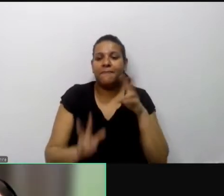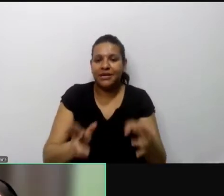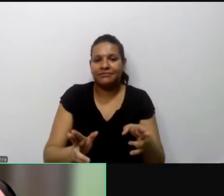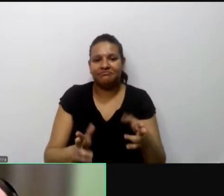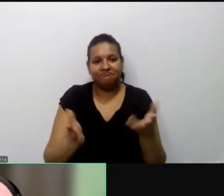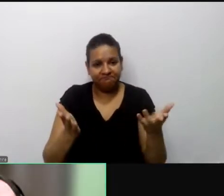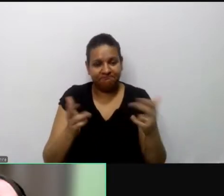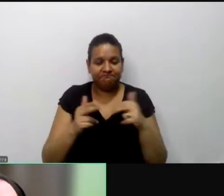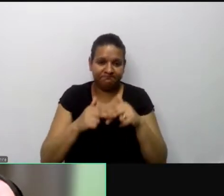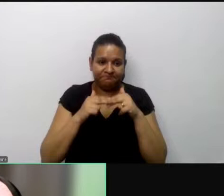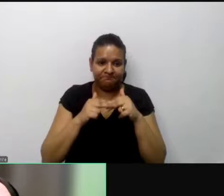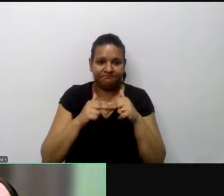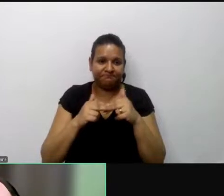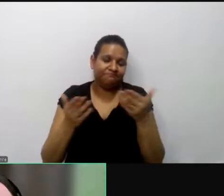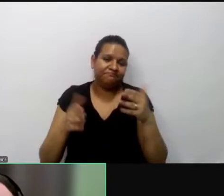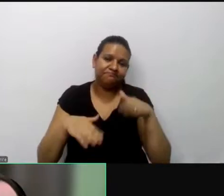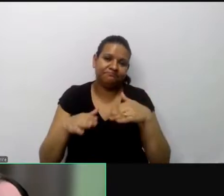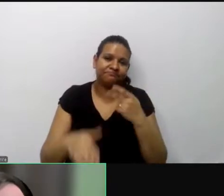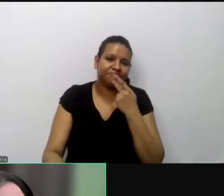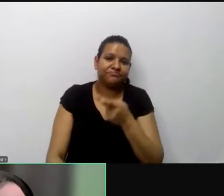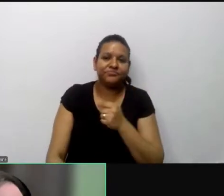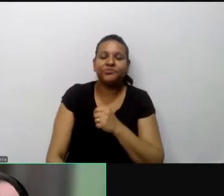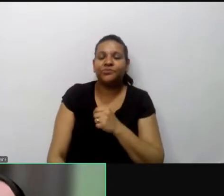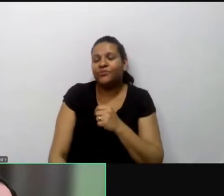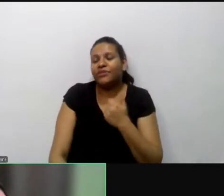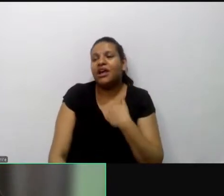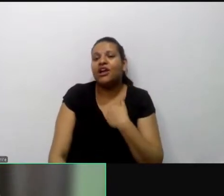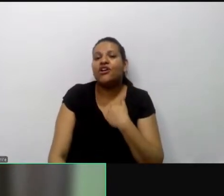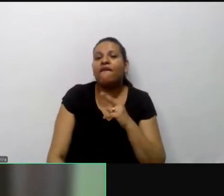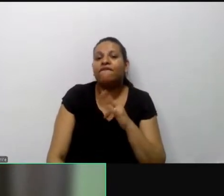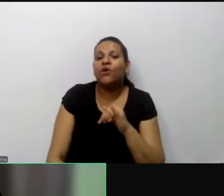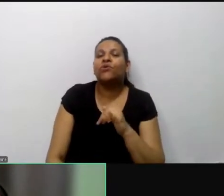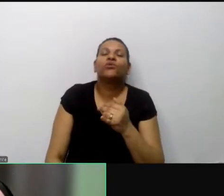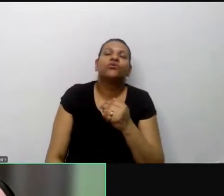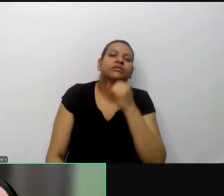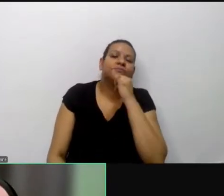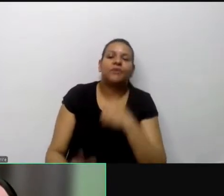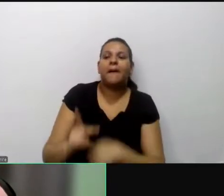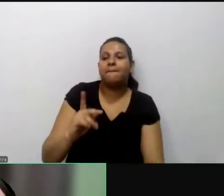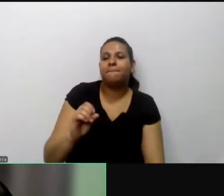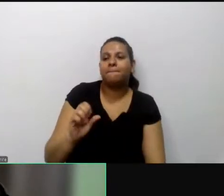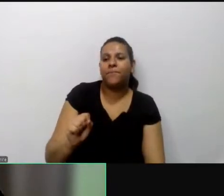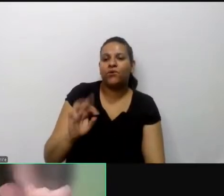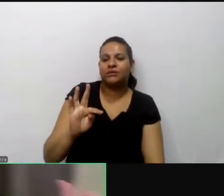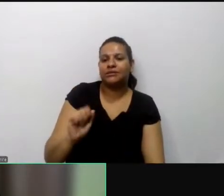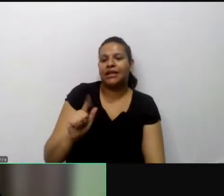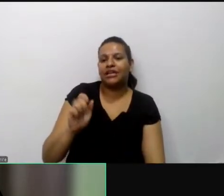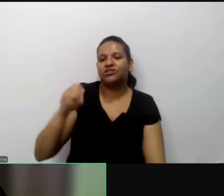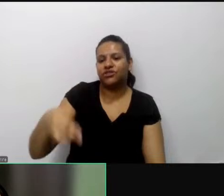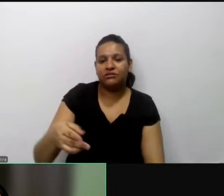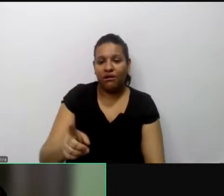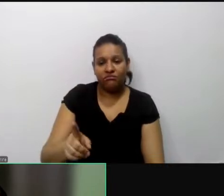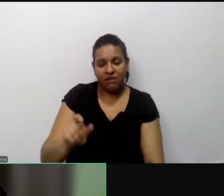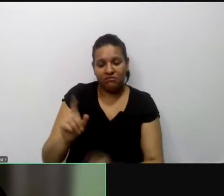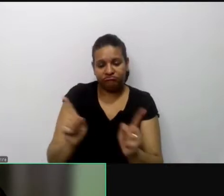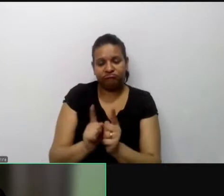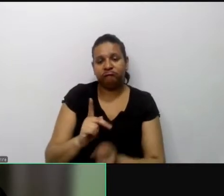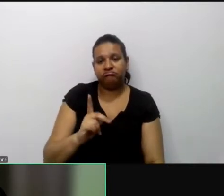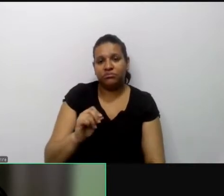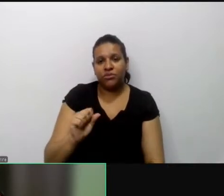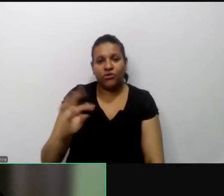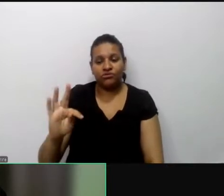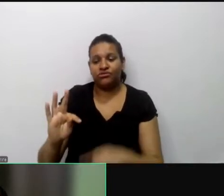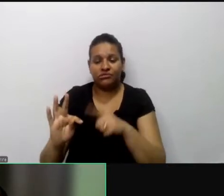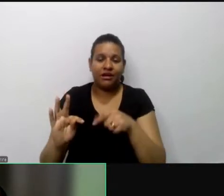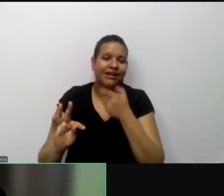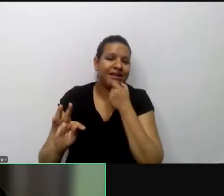Então, ninguém fala, vou fazer uma postagem nas redes. É um post. É mais uma palavra em inglês que tu sabe. São tantas palavras que, na verdade, a gente